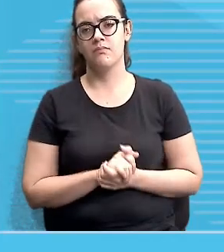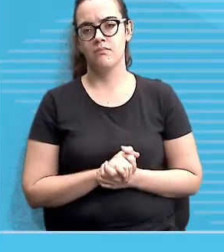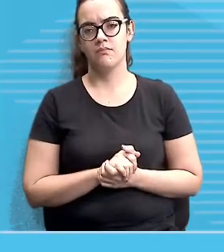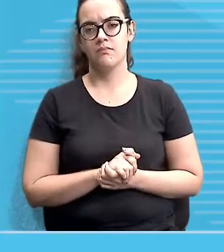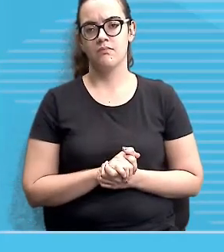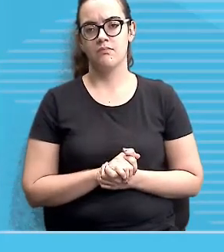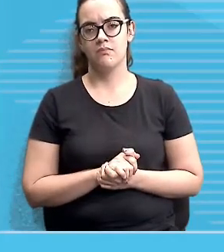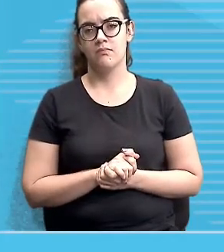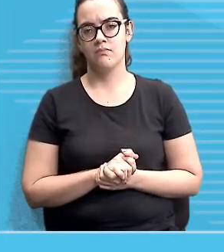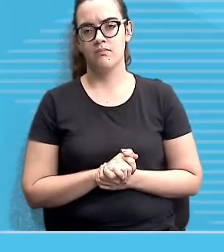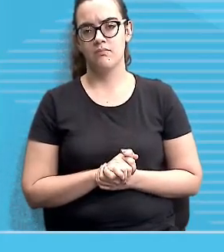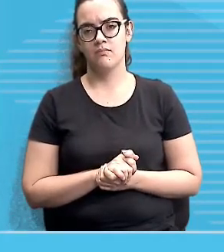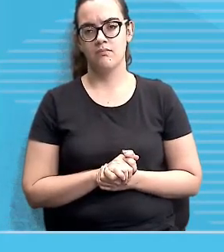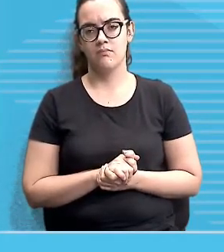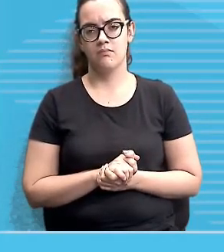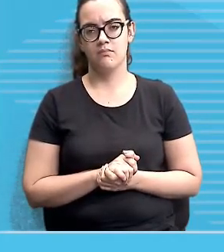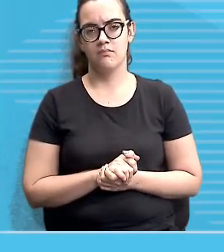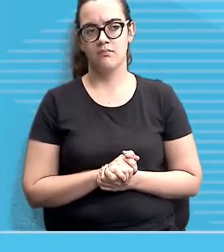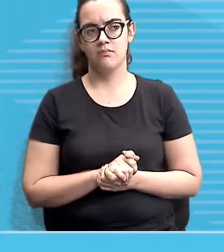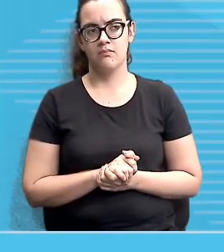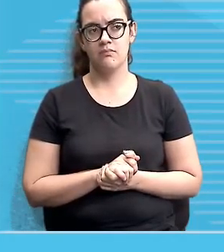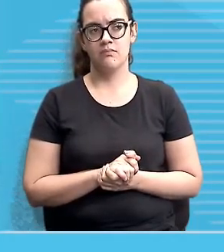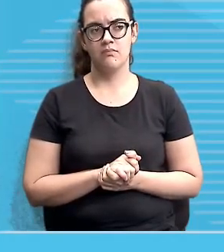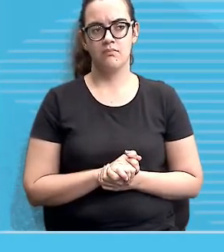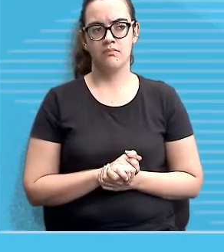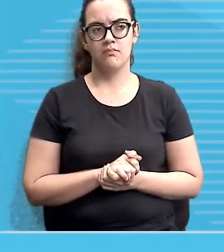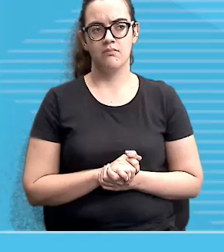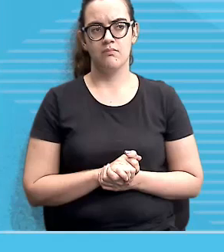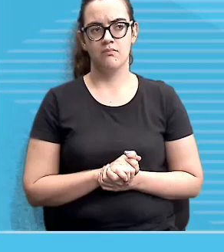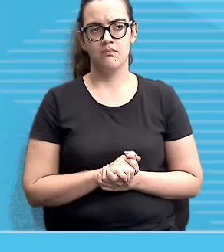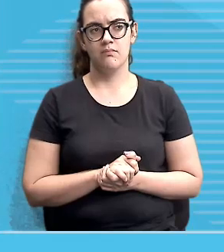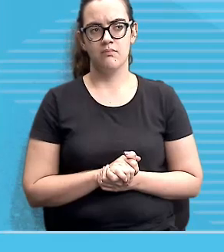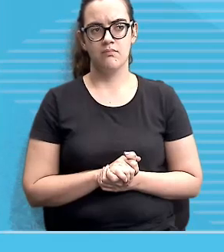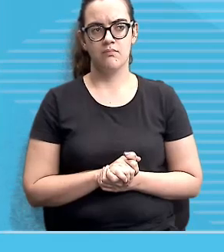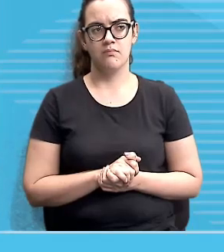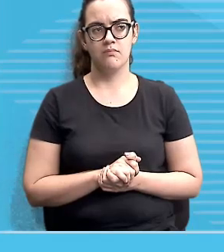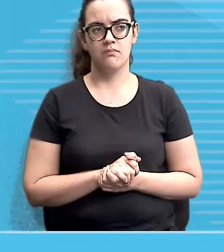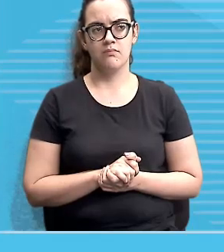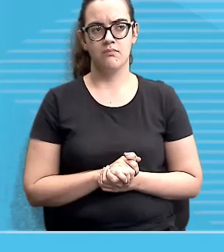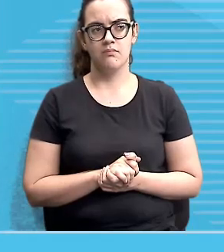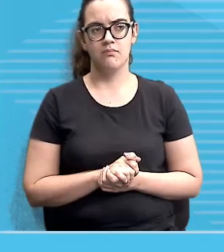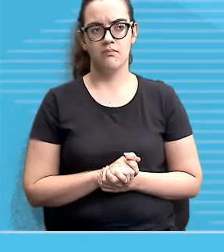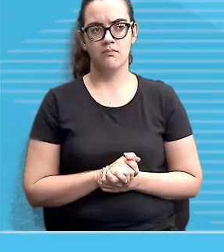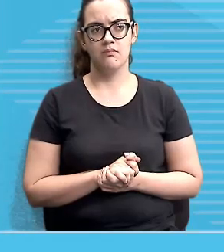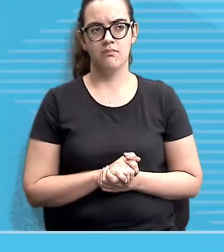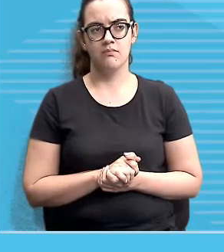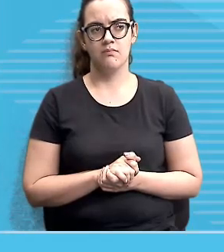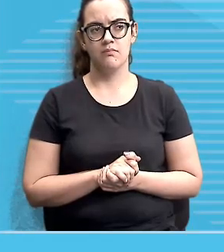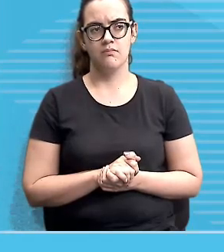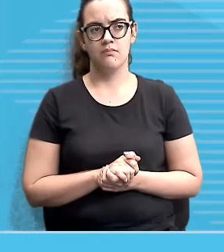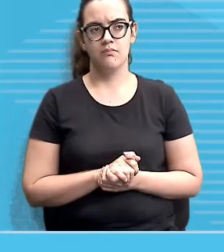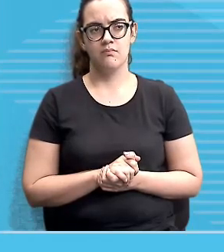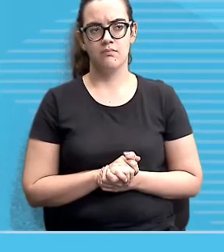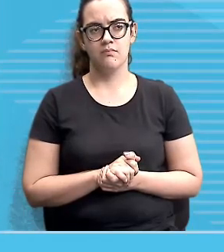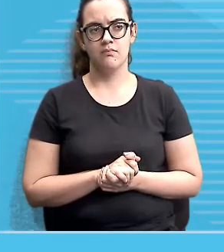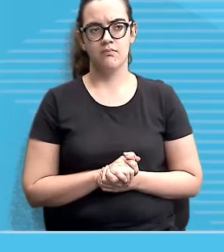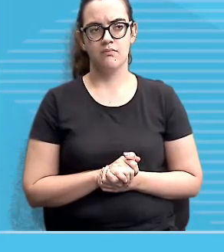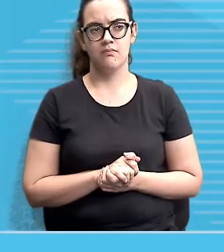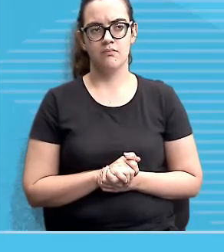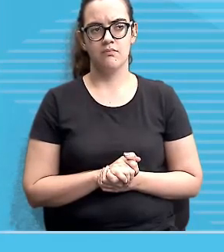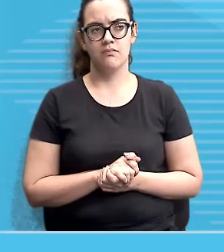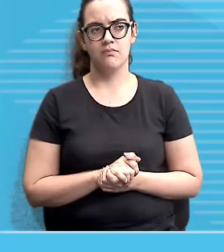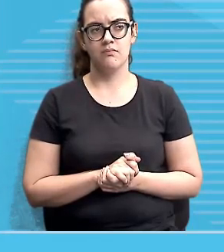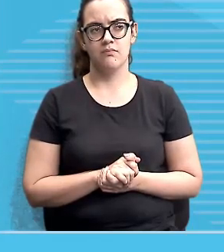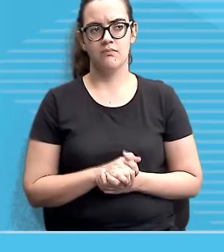Tá certo então cobre é a nossa alternativa a gente quer o de maior capacidade térmica